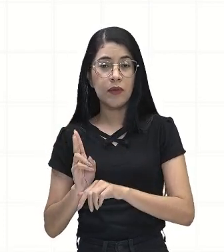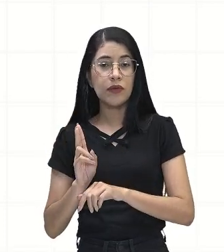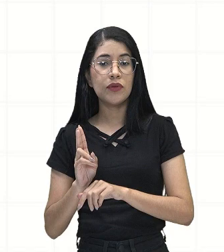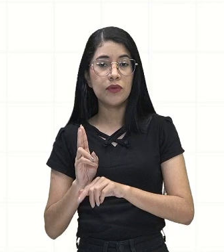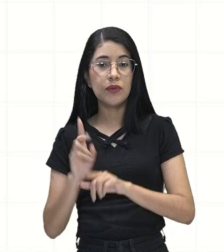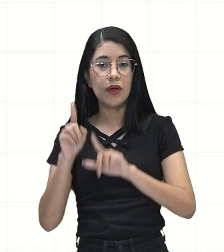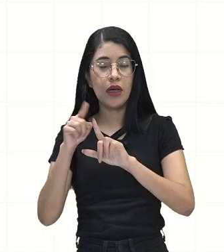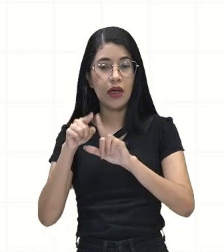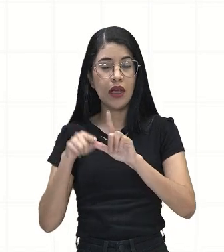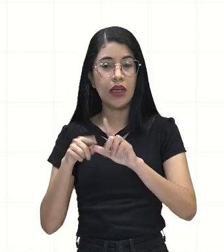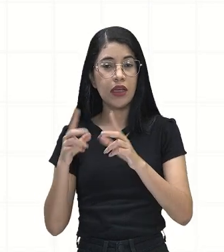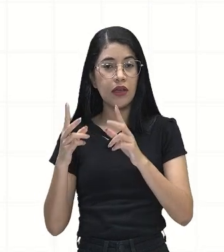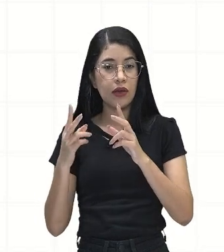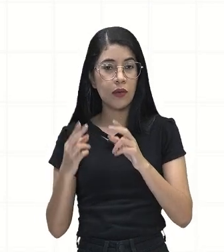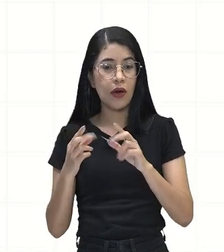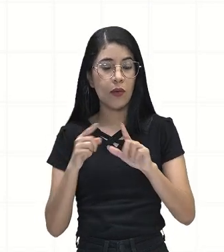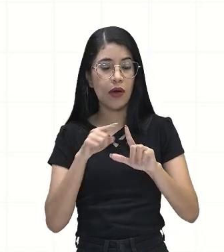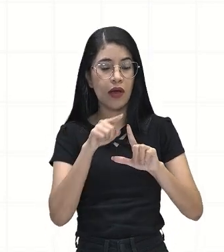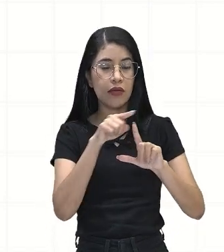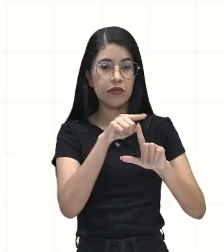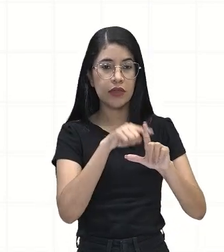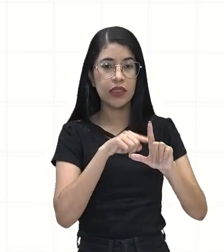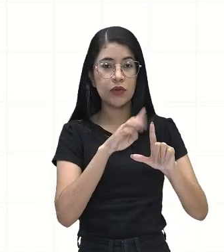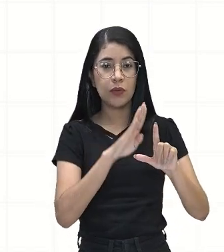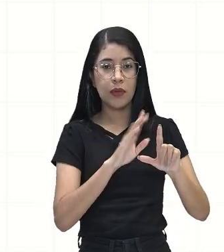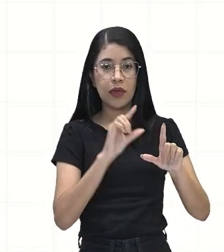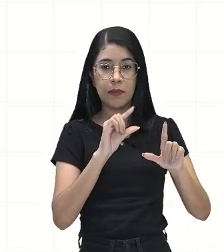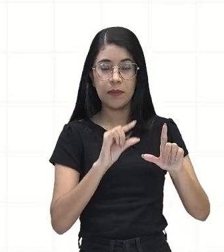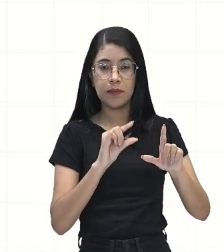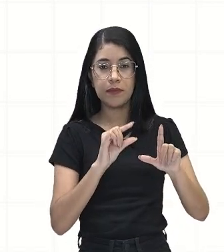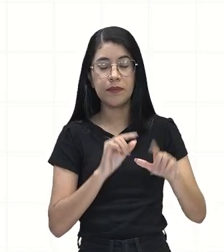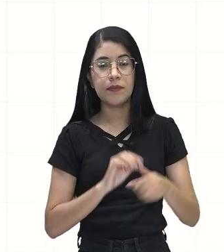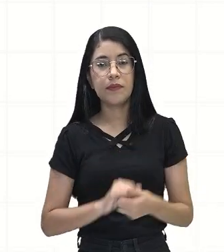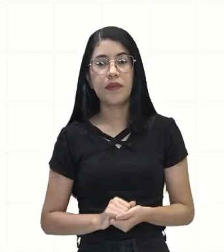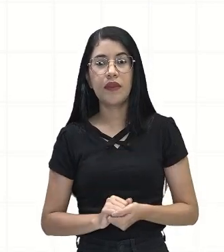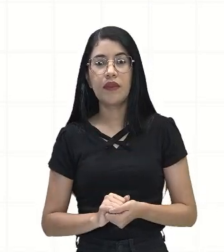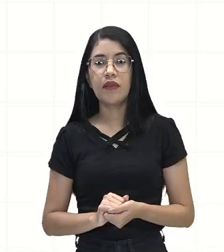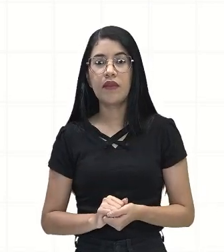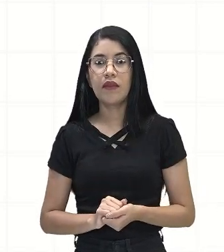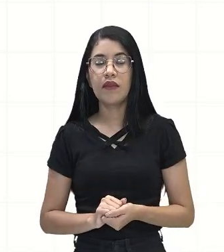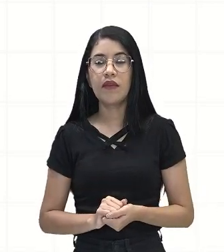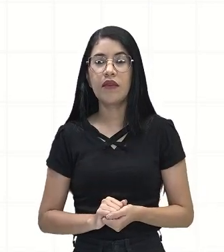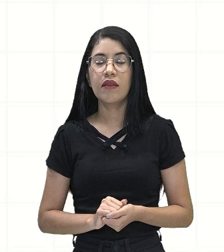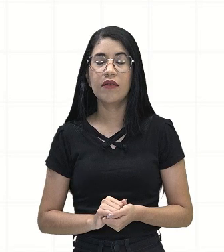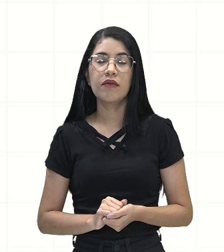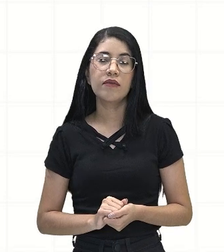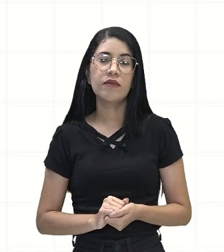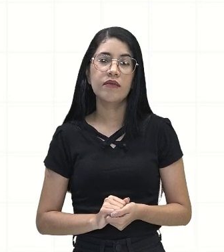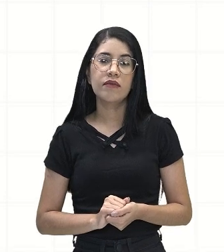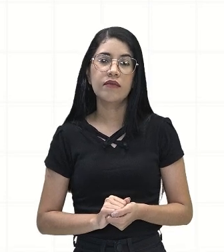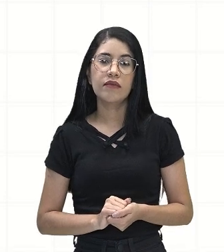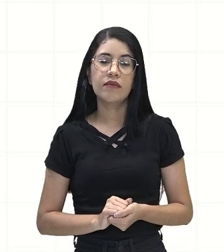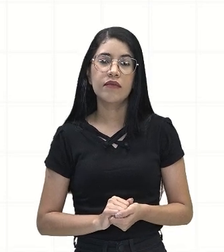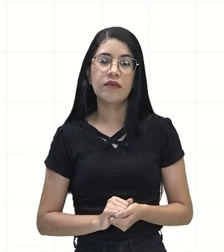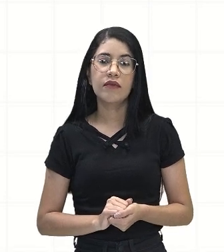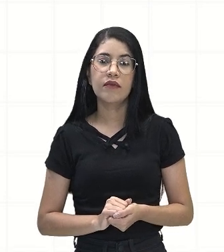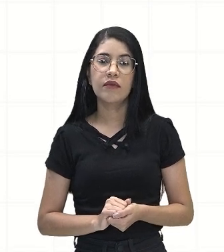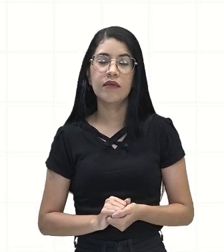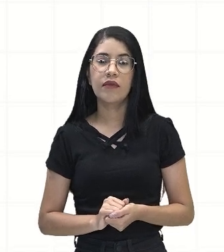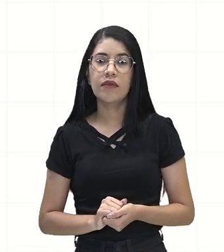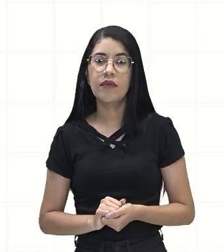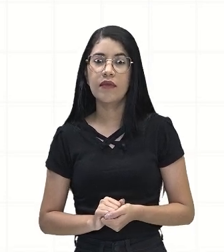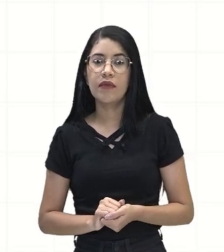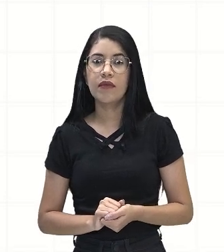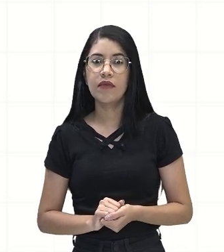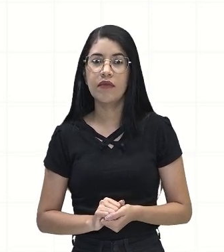cateto. Então, ele fala o seguinte: se eu pensar aqui, lá na proporção, o que é que eu tenho?